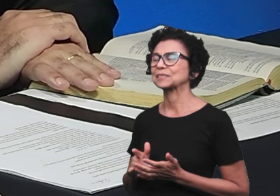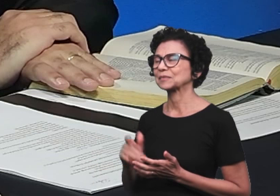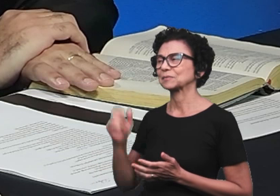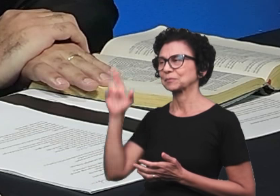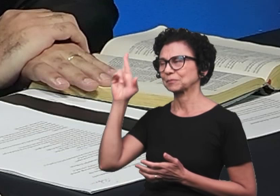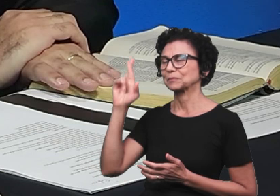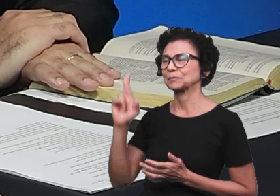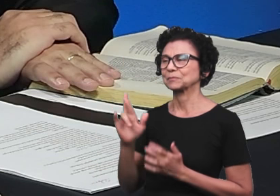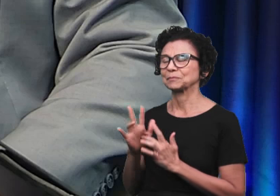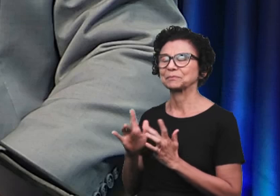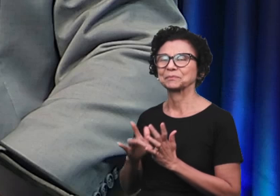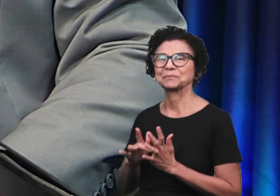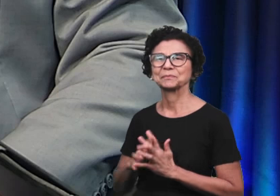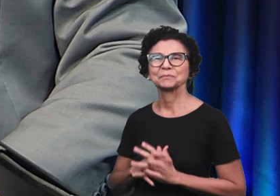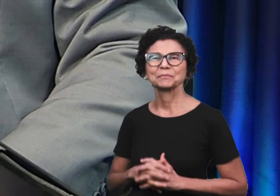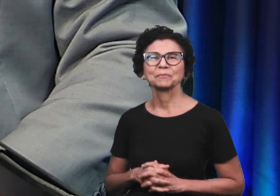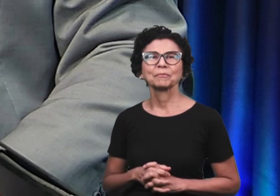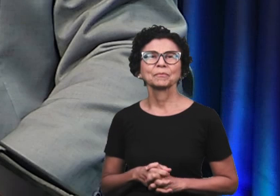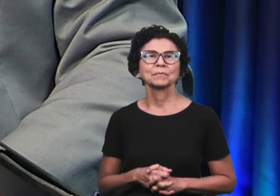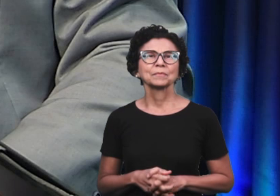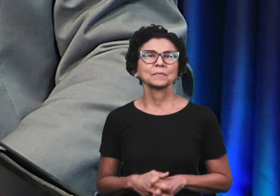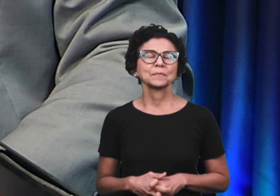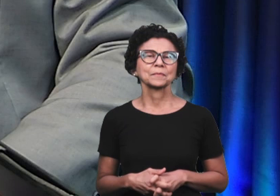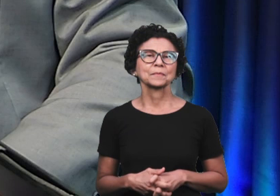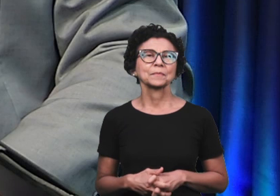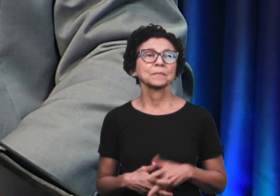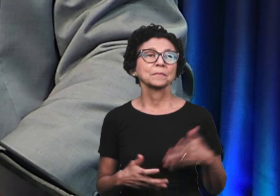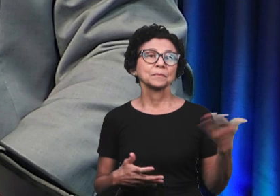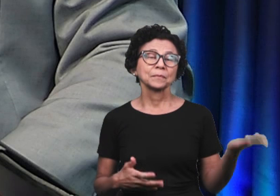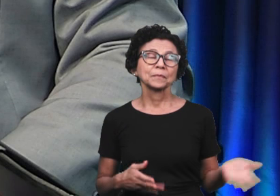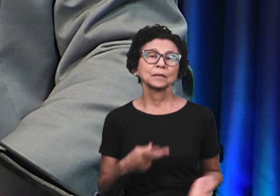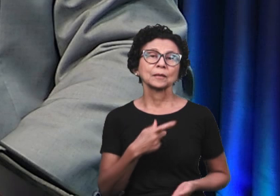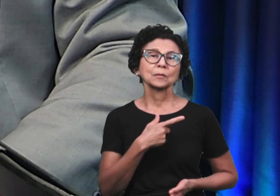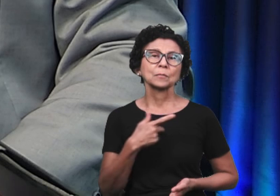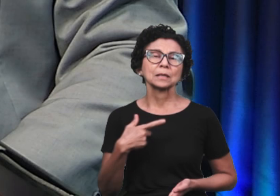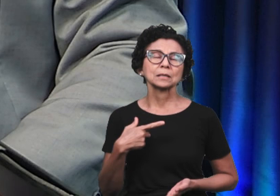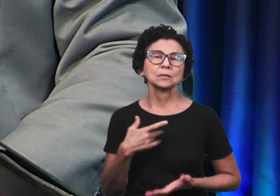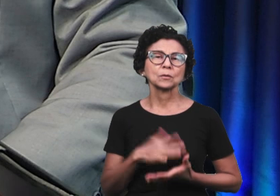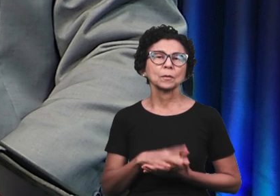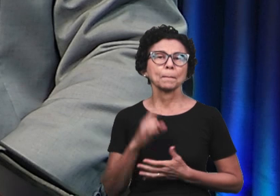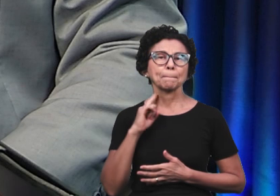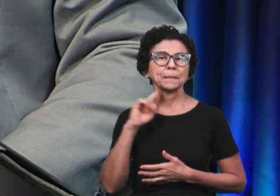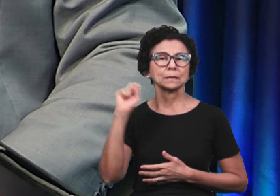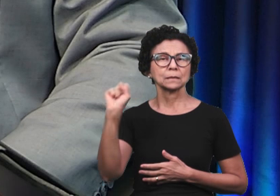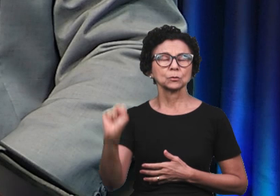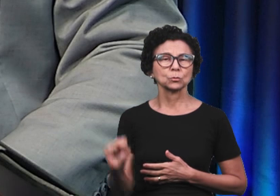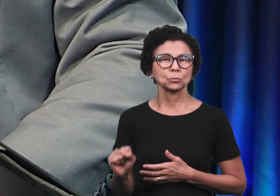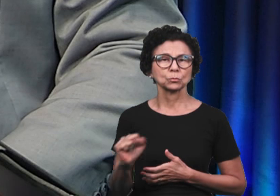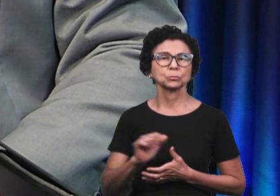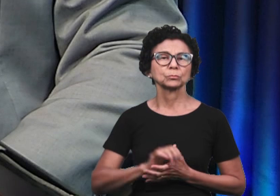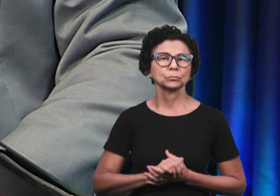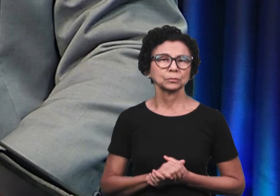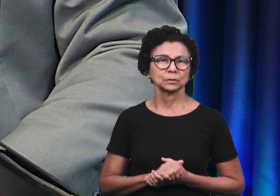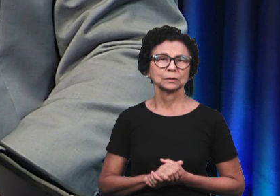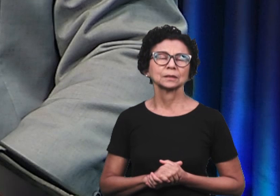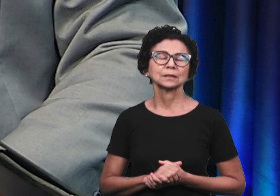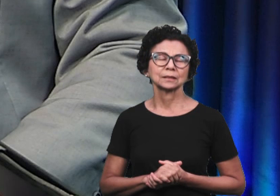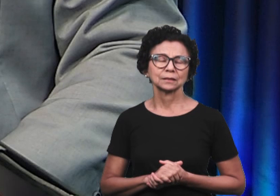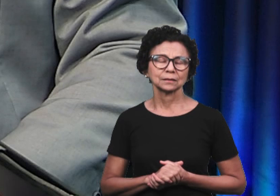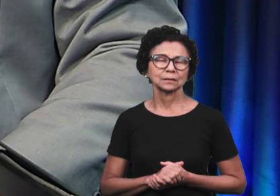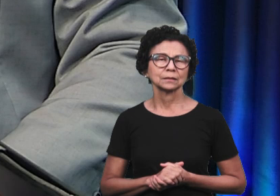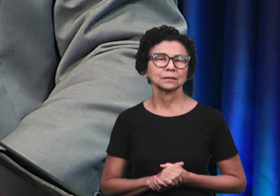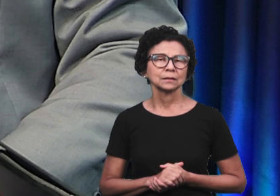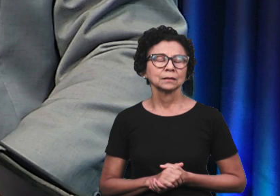Deus. E o pastor Alonso, que também veio lá do sul de Minas, né, para, junto conosco,